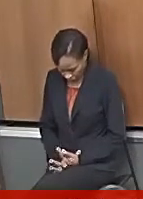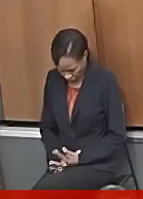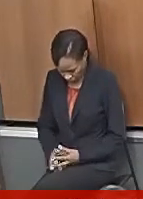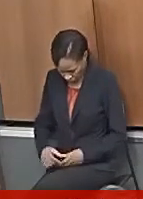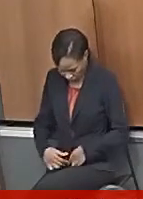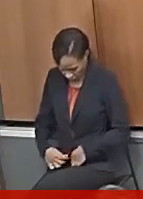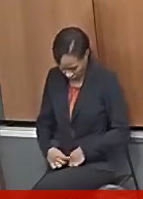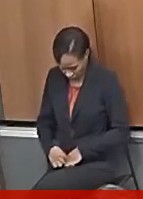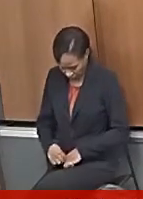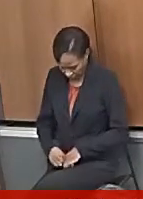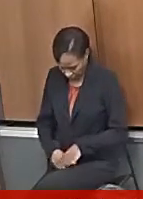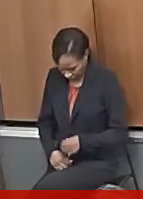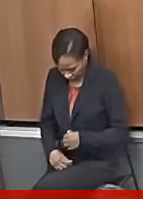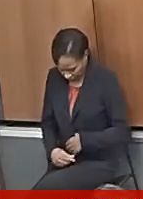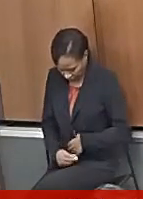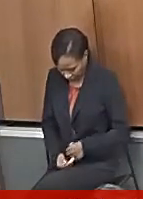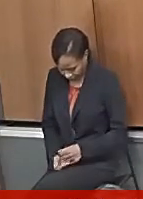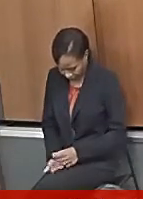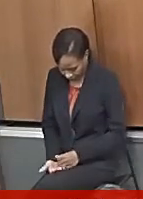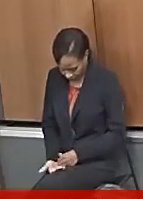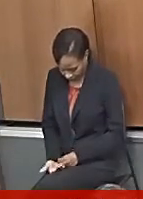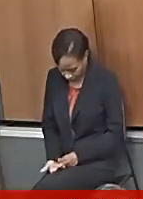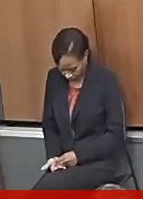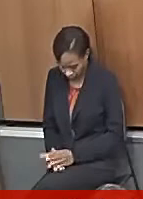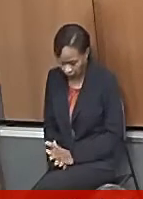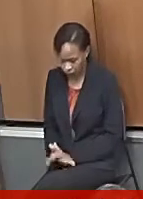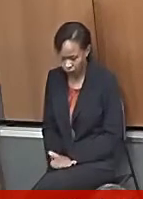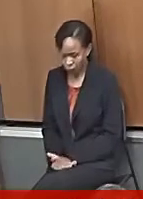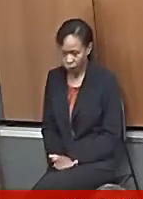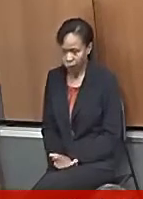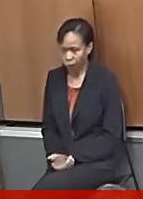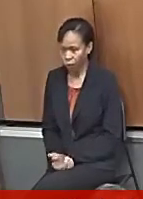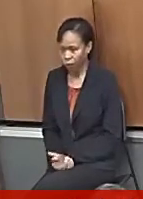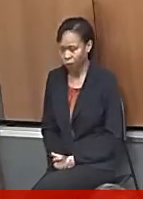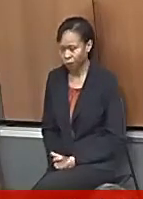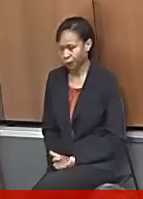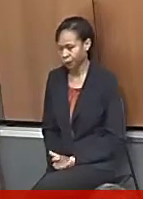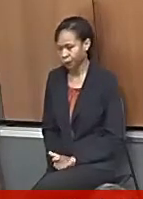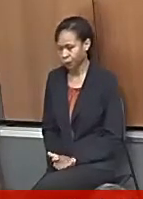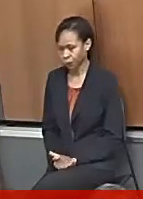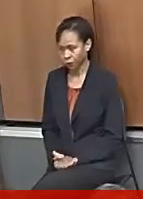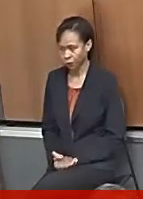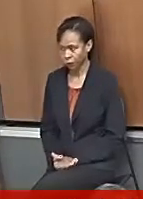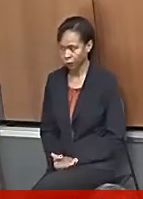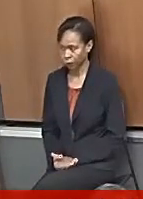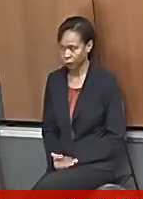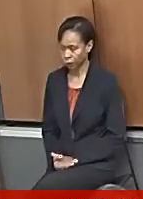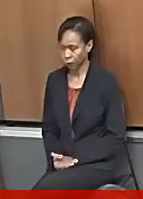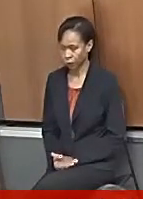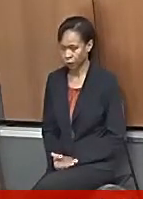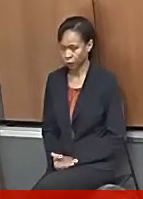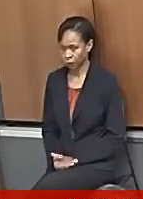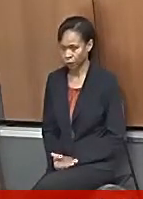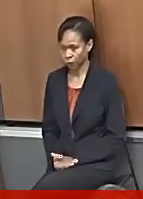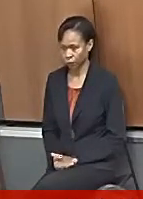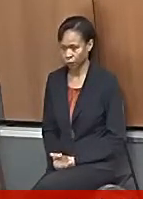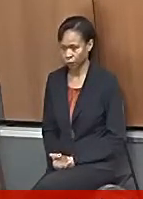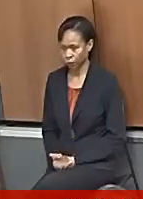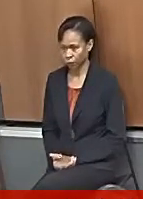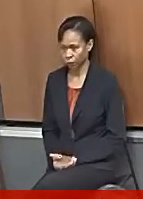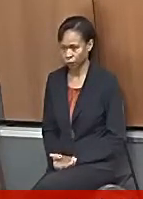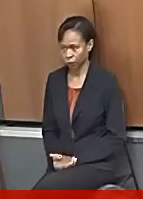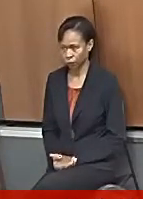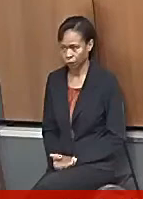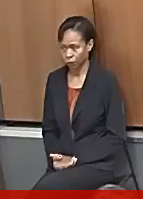o pino por dar as proposições a redação final em conformidade com aprovado pelos nobres pares durante